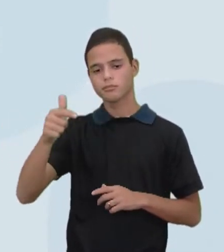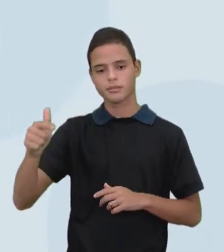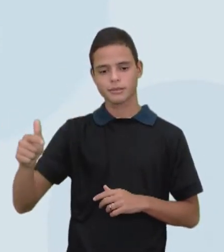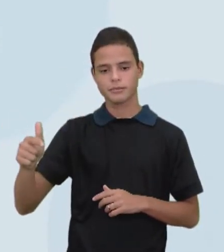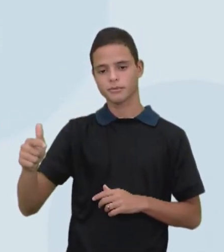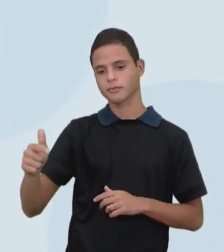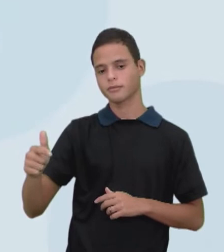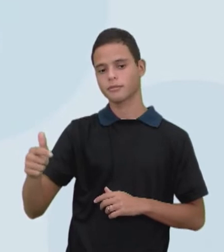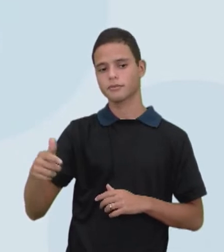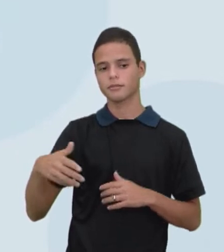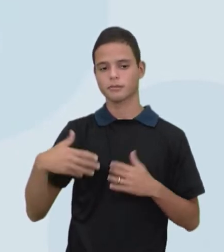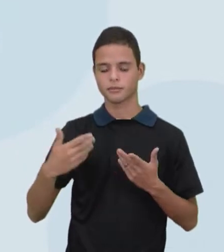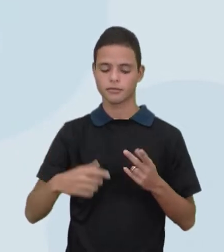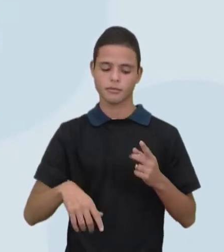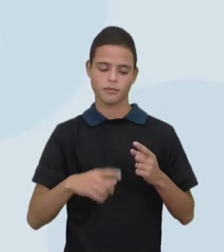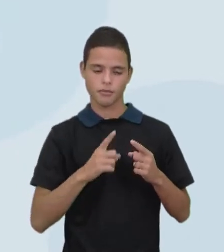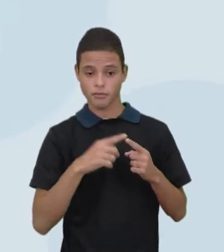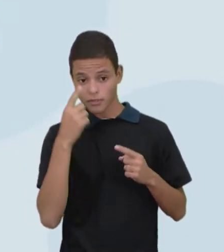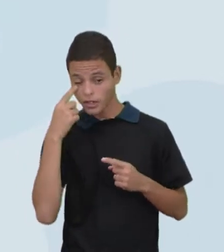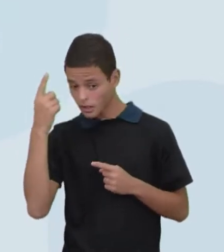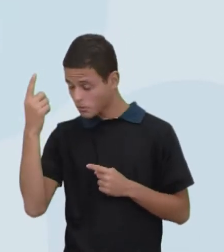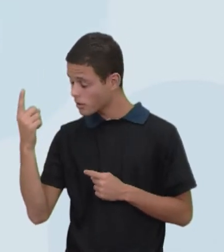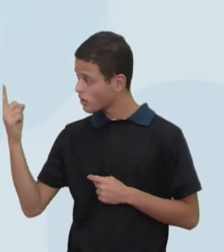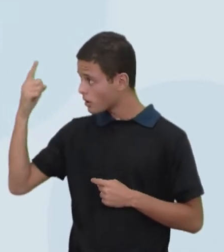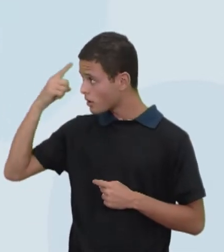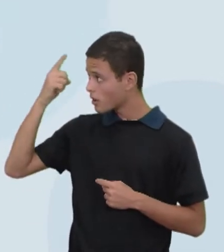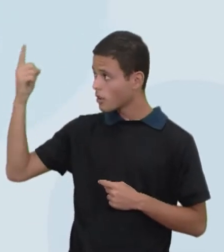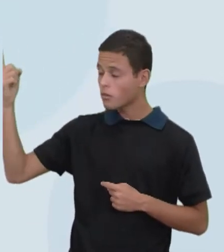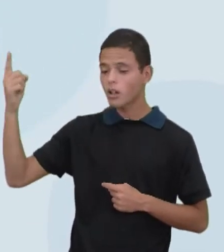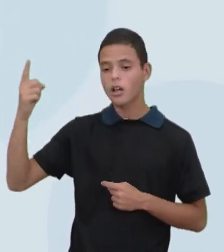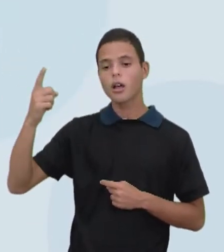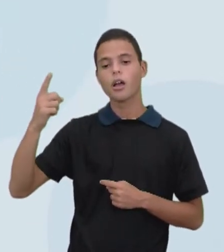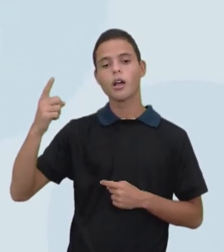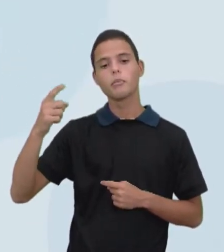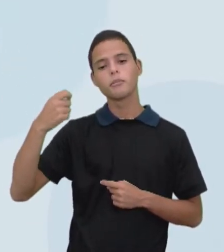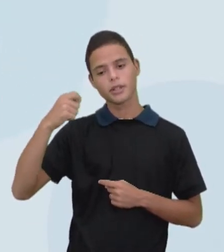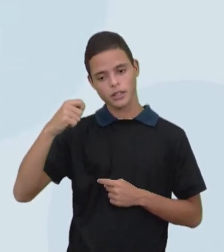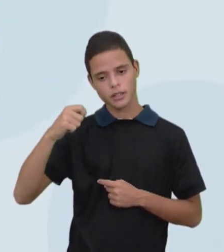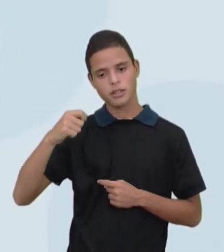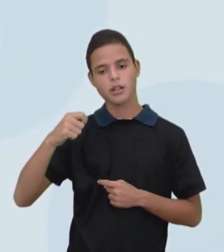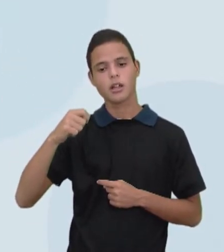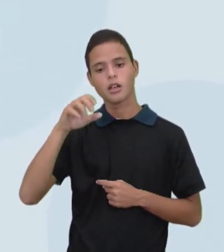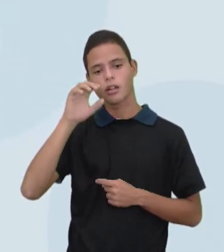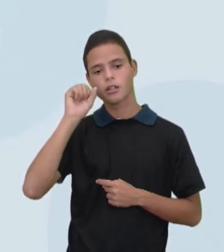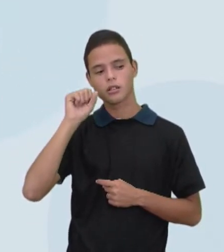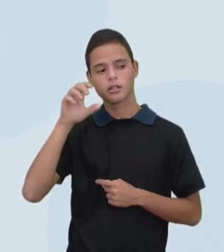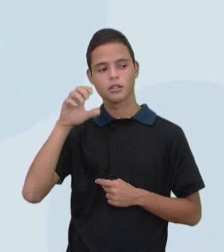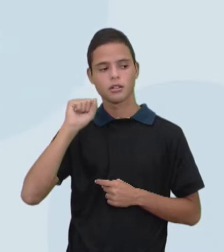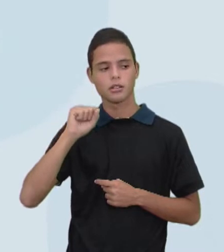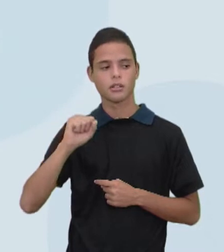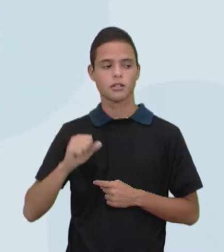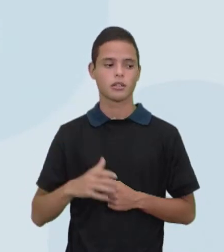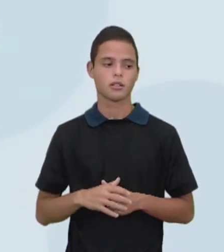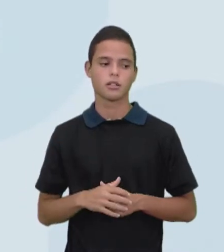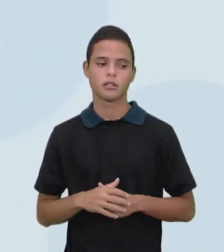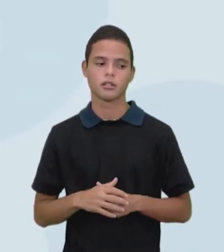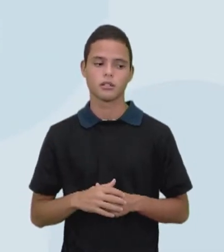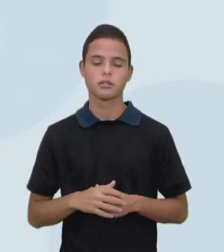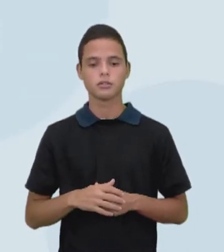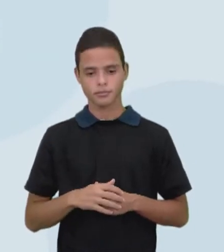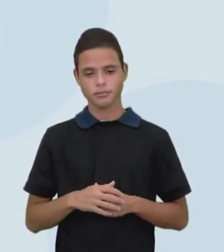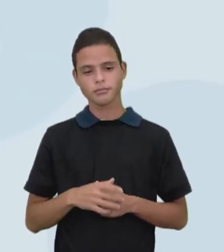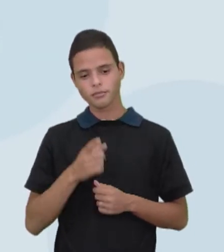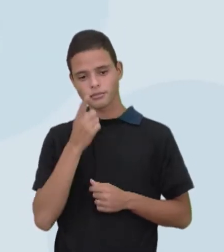na combustão, a gente precisa aqui de oxigênio, enquanto que este processo termoquímico, ó, termo vem de calor,